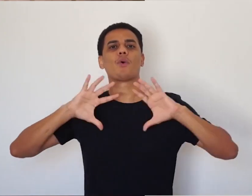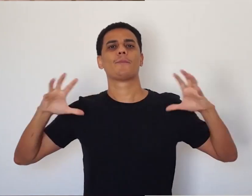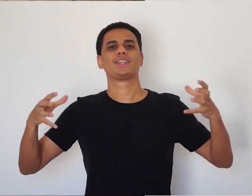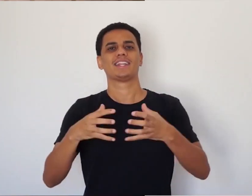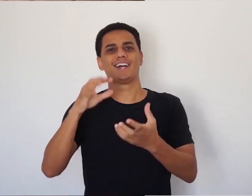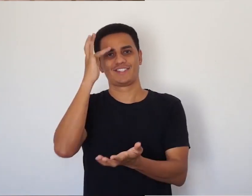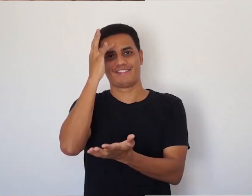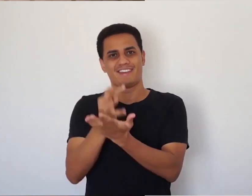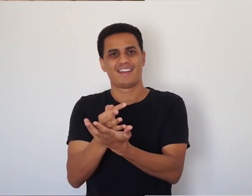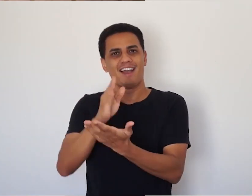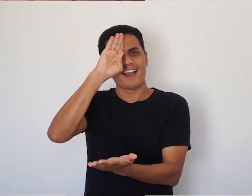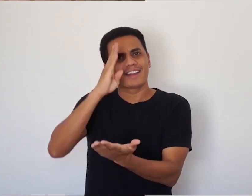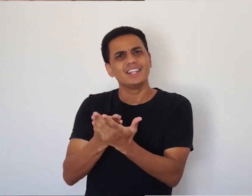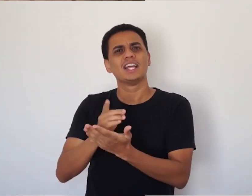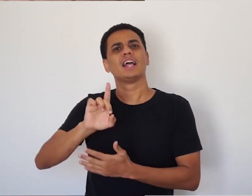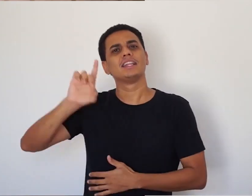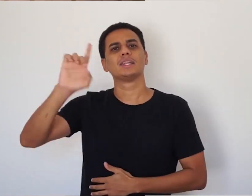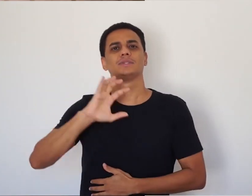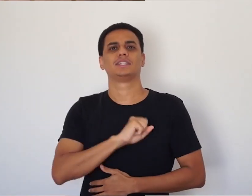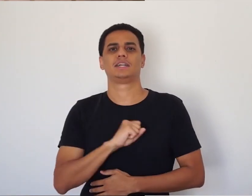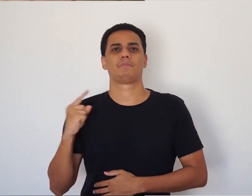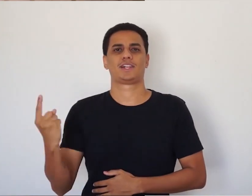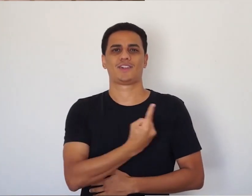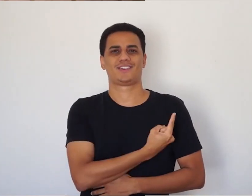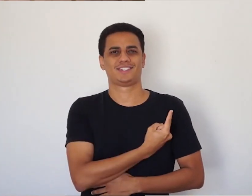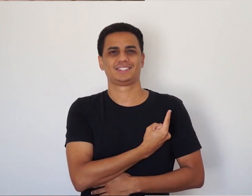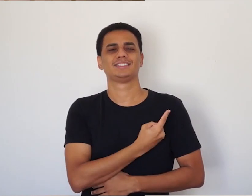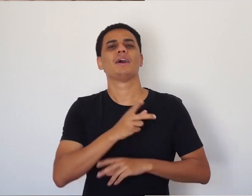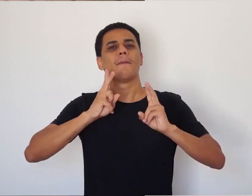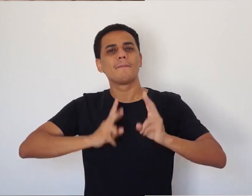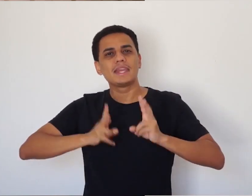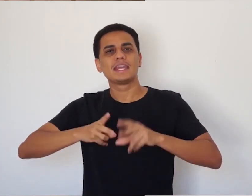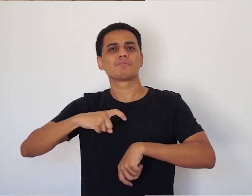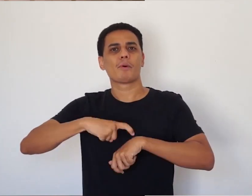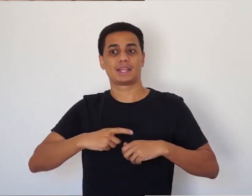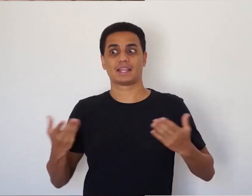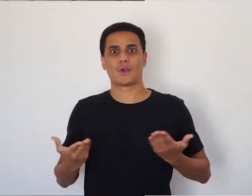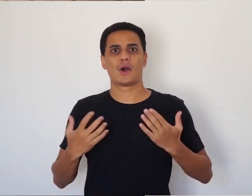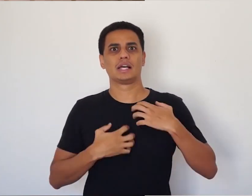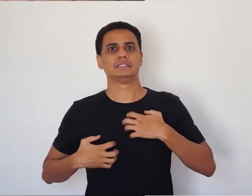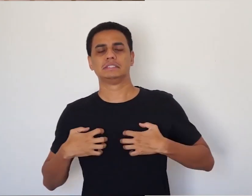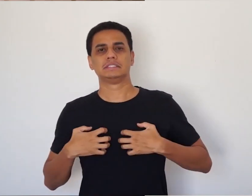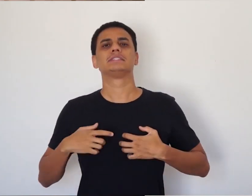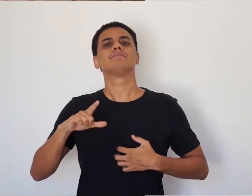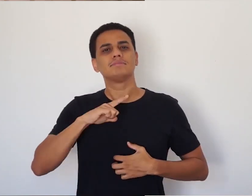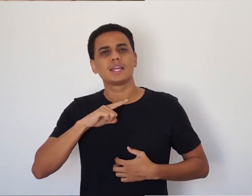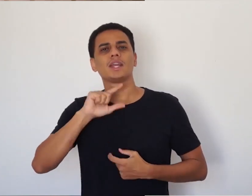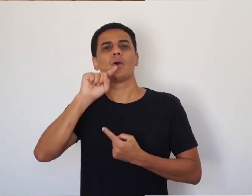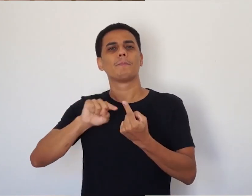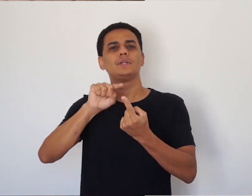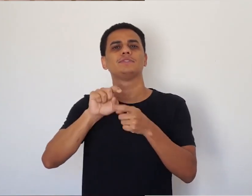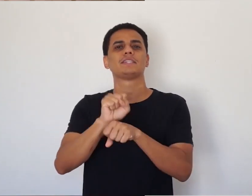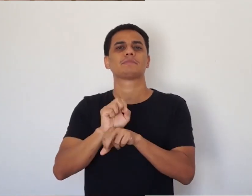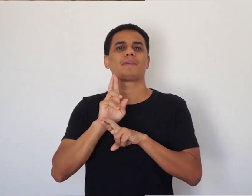uma comunidade de fé, que crê num Deus que nos ama e que em meio a toda essa situação que estamos vivendo tem